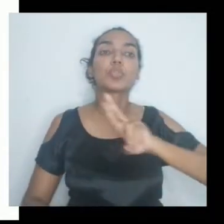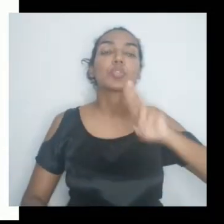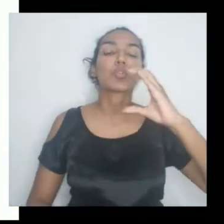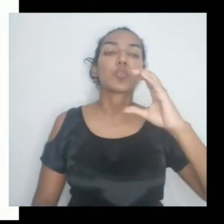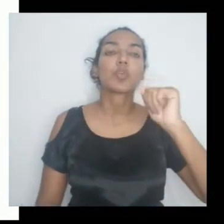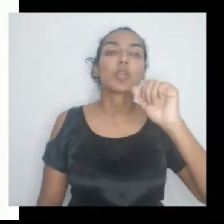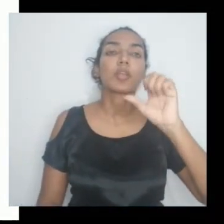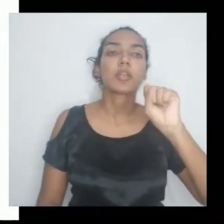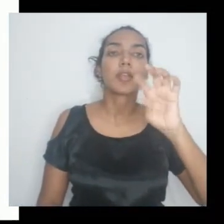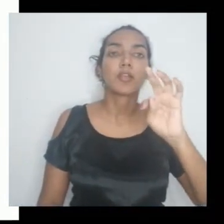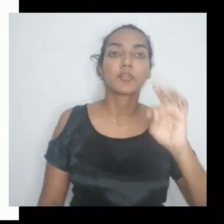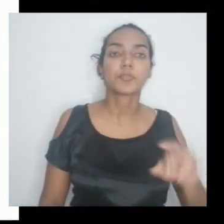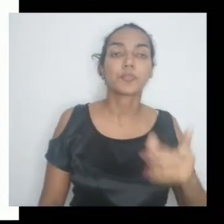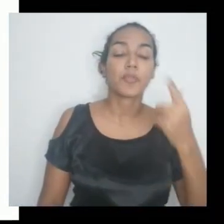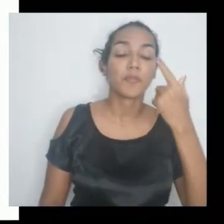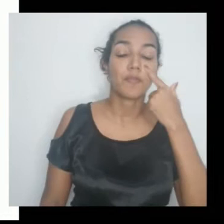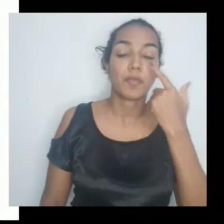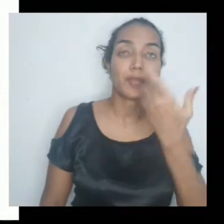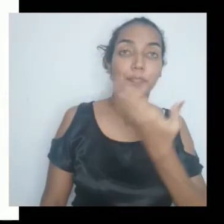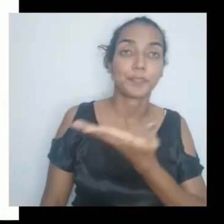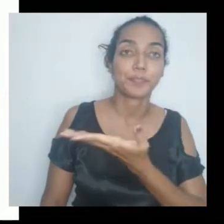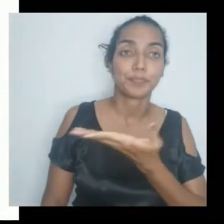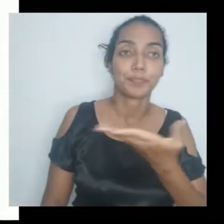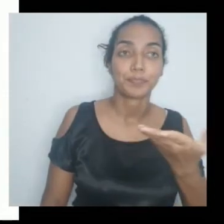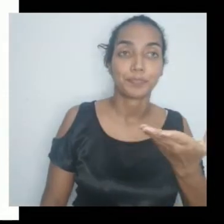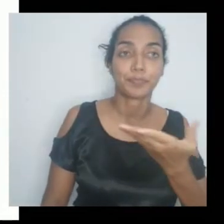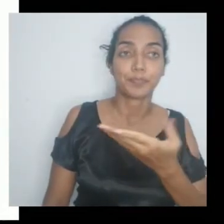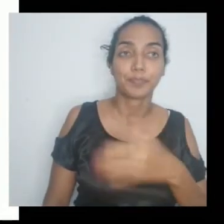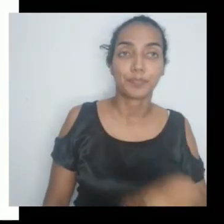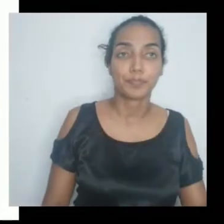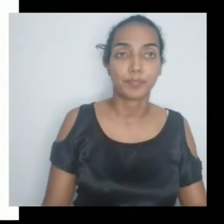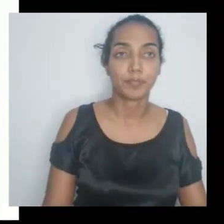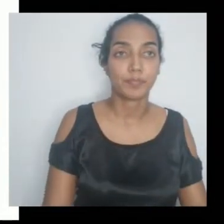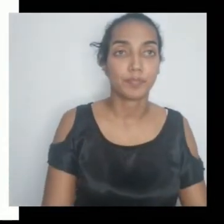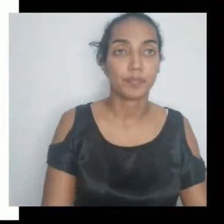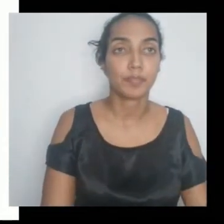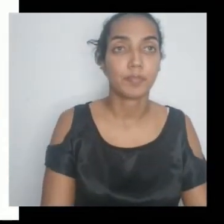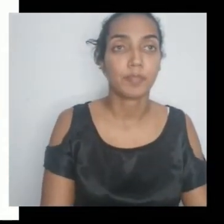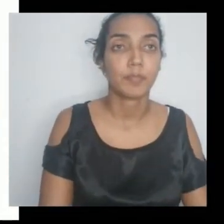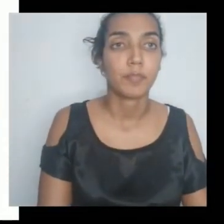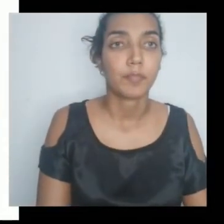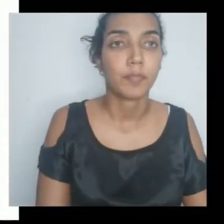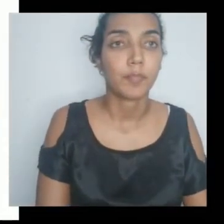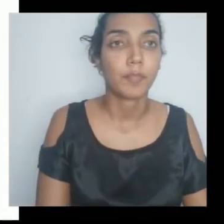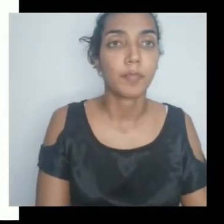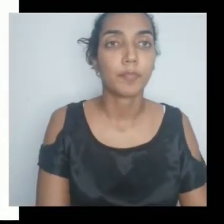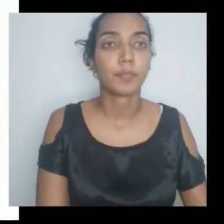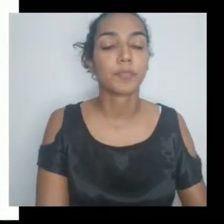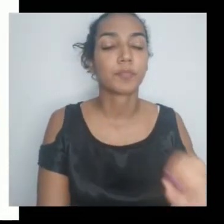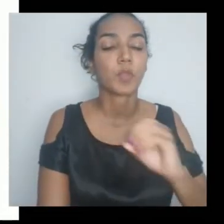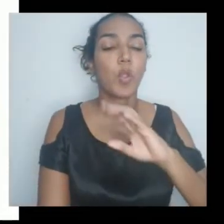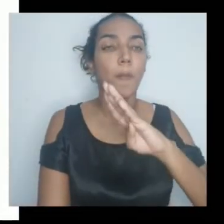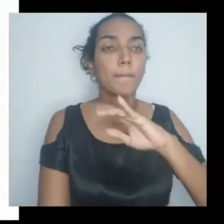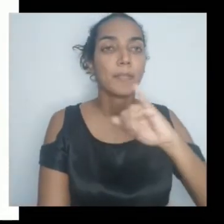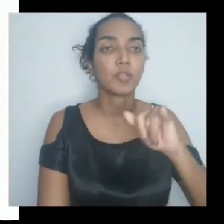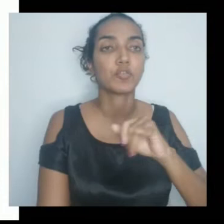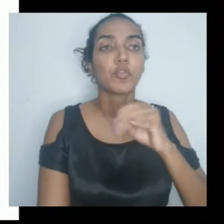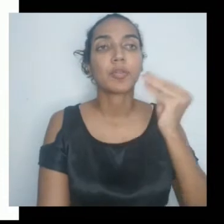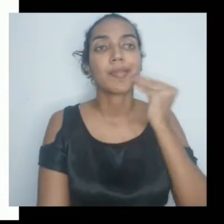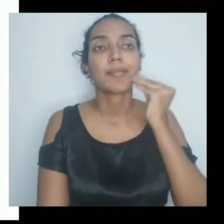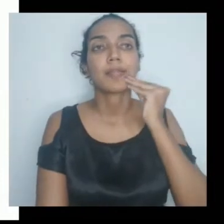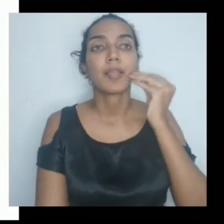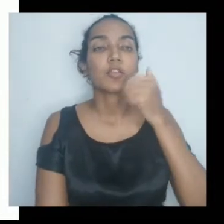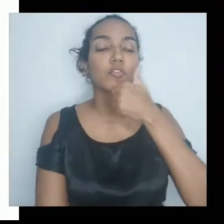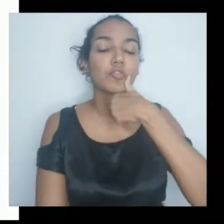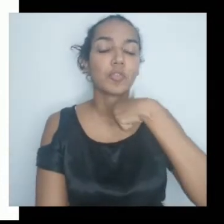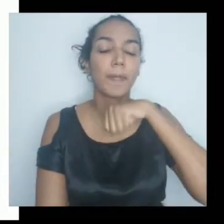obj.método teste mãe. Lembra, o obj é esse cara aqui, ponto método teste mãe. Método teste mãe pode receber um tipo classe